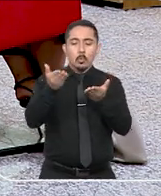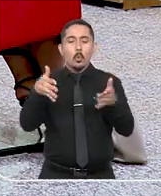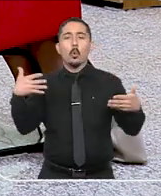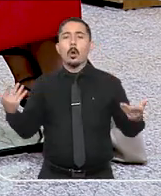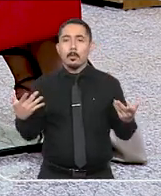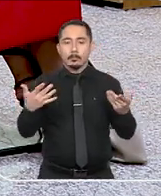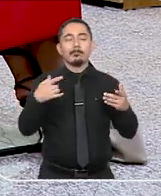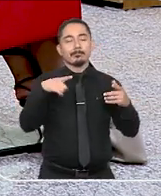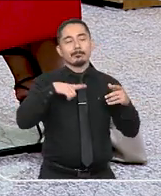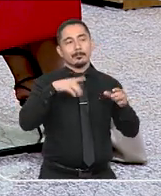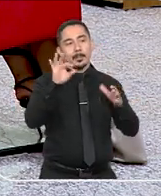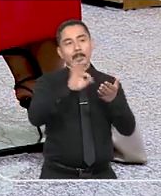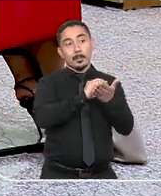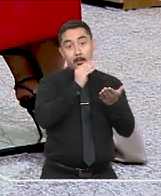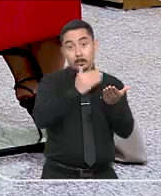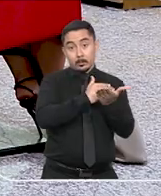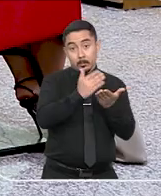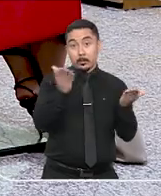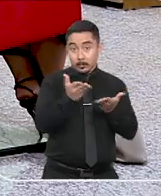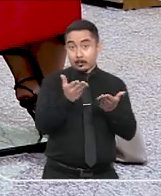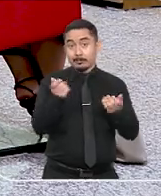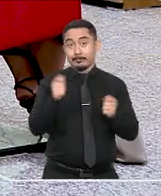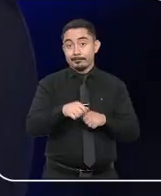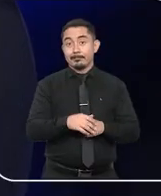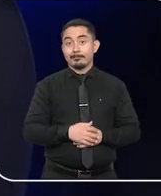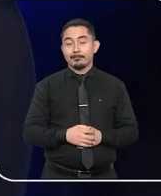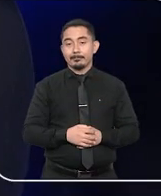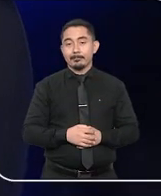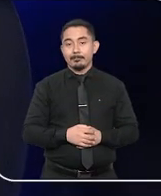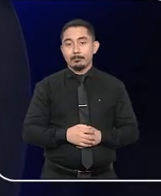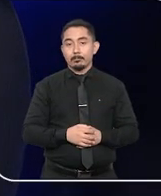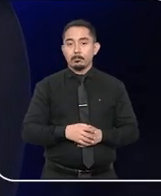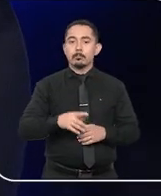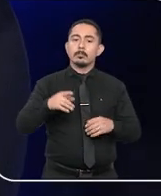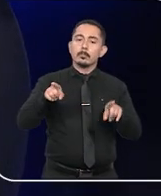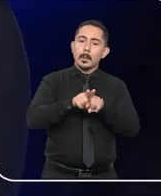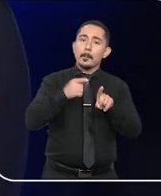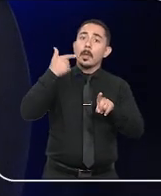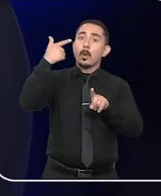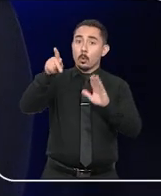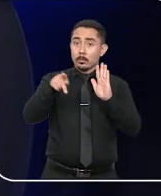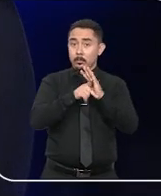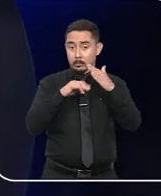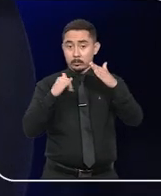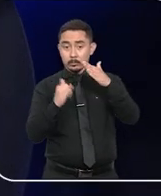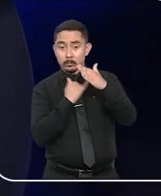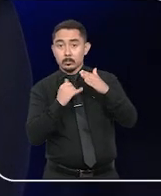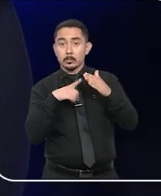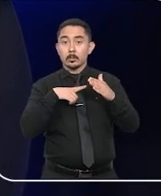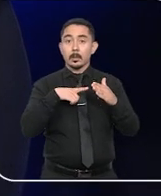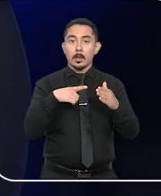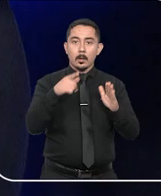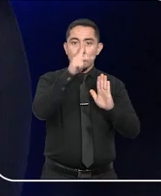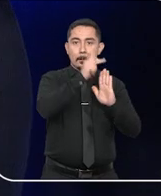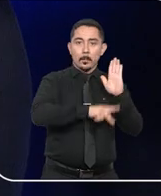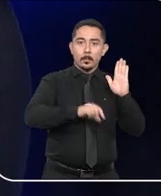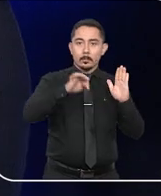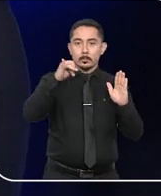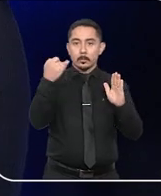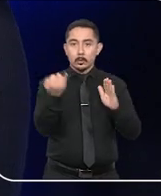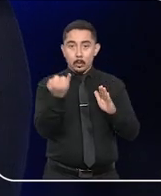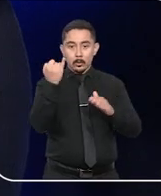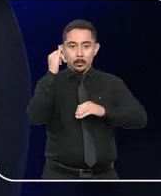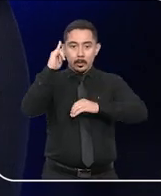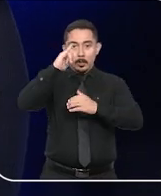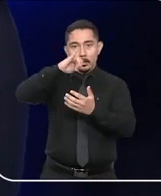dos magistrados recém-ingressados na carreira. Em outra agenda institucional, foi lançado o programa